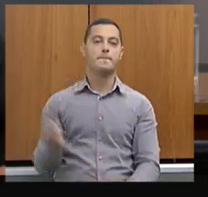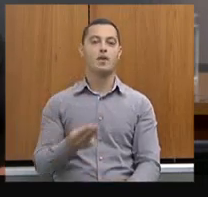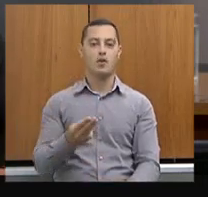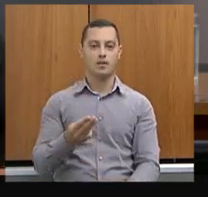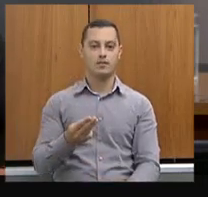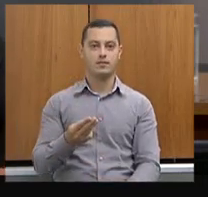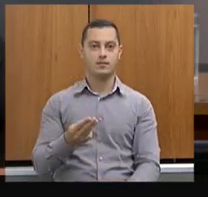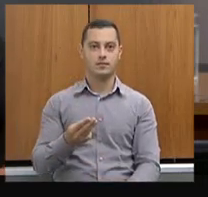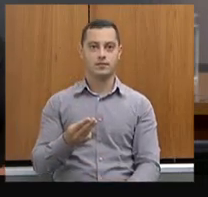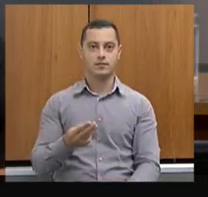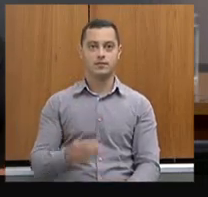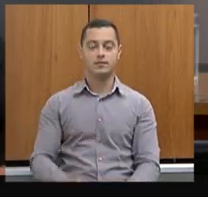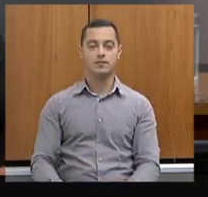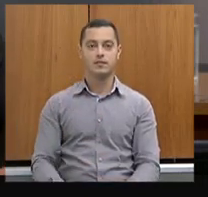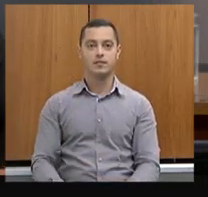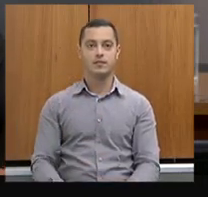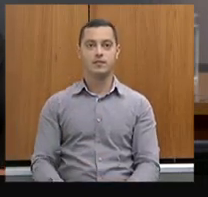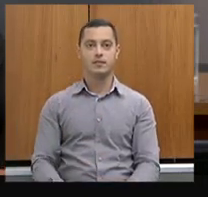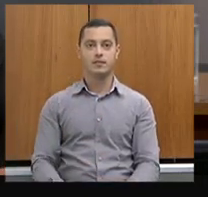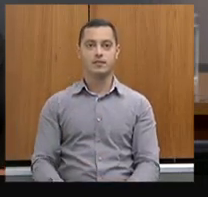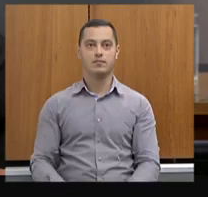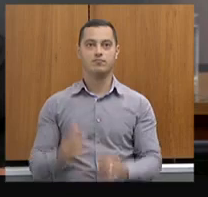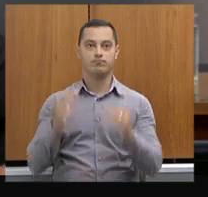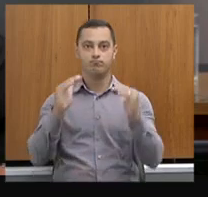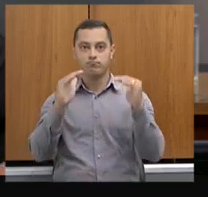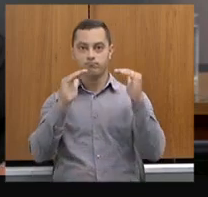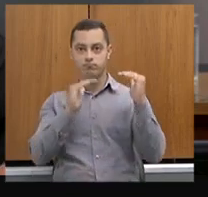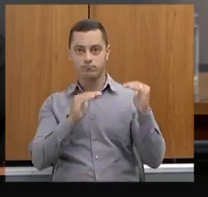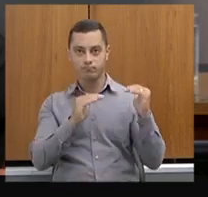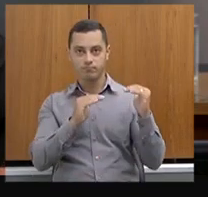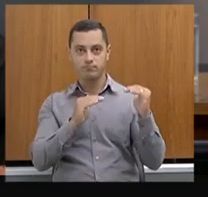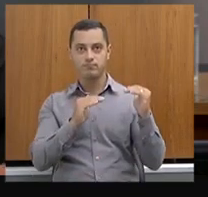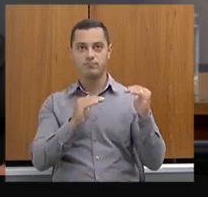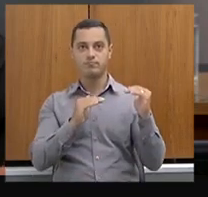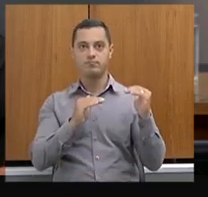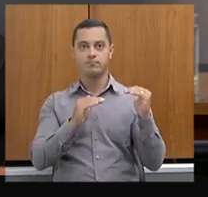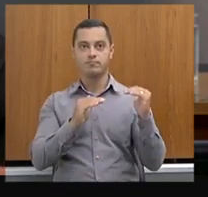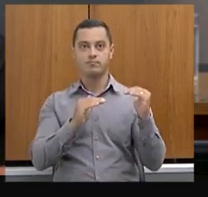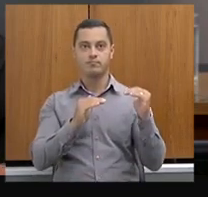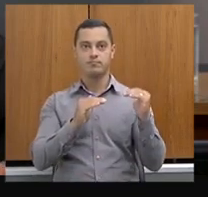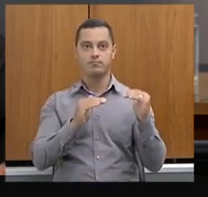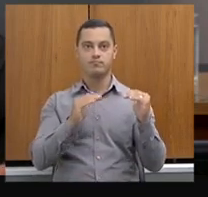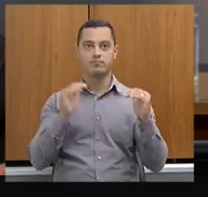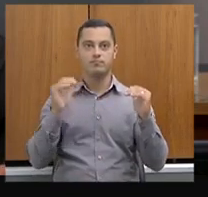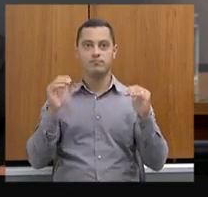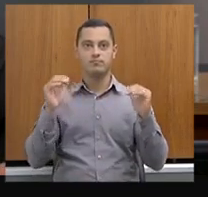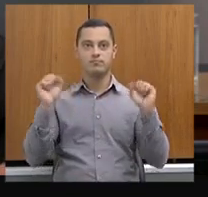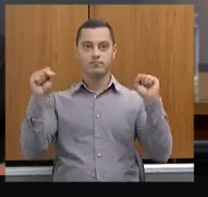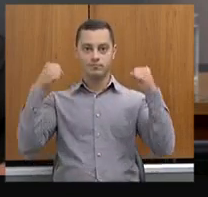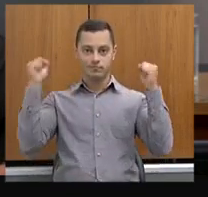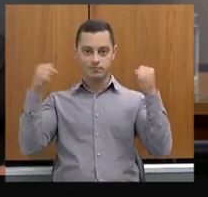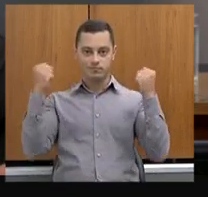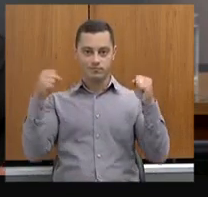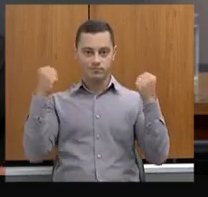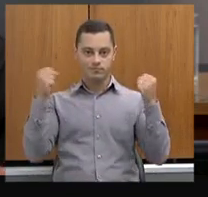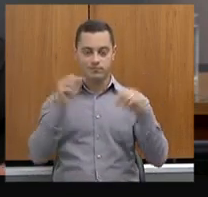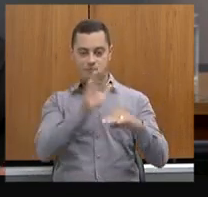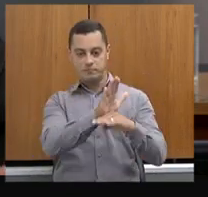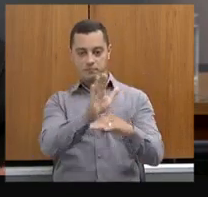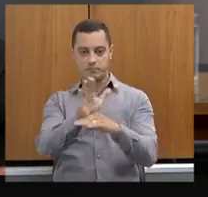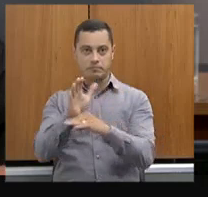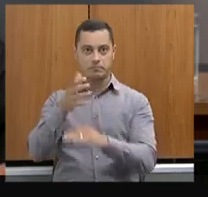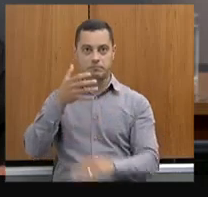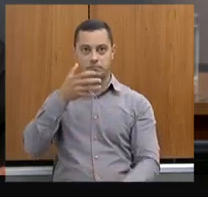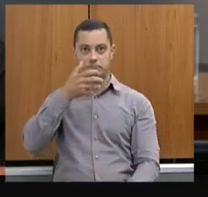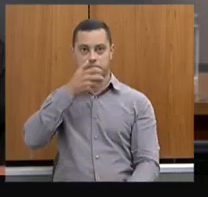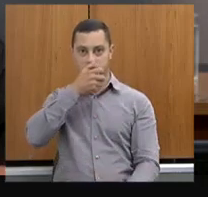reais Auto salvamento médio de emenda parlamentar Federal duas viaturas de medidas compensatórias da